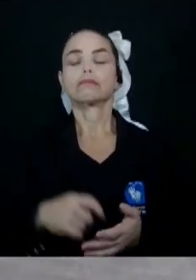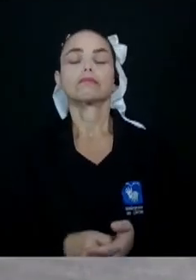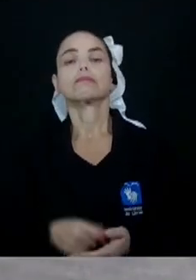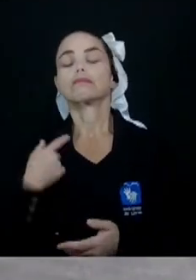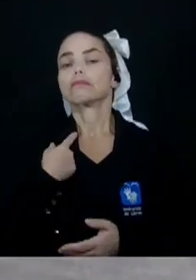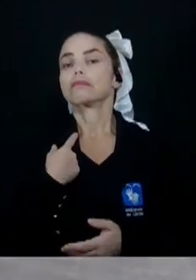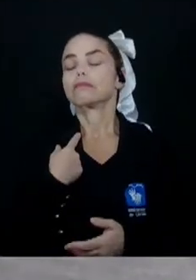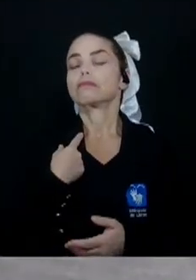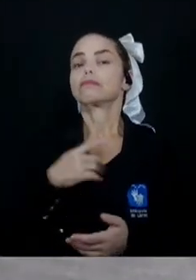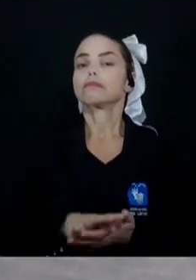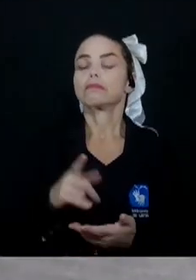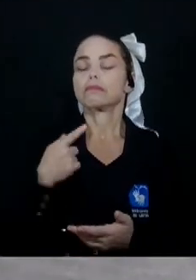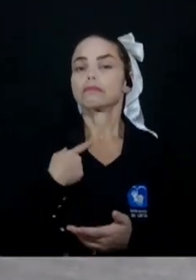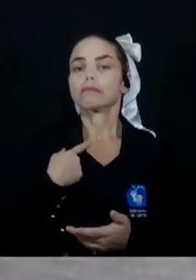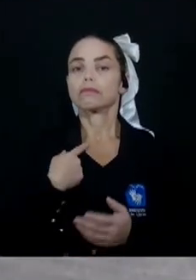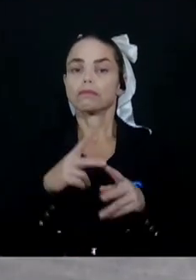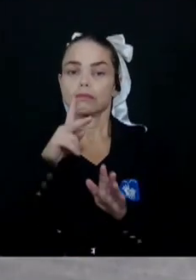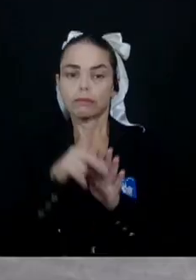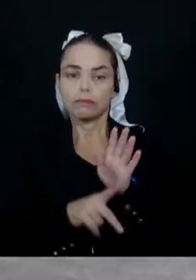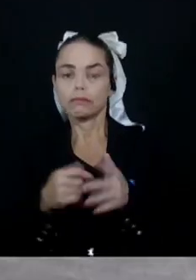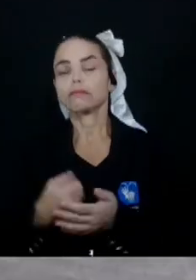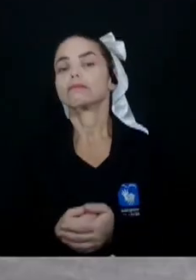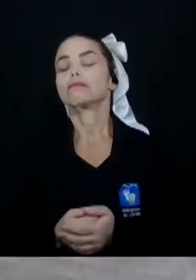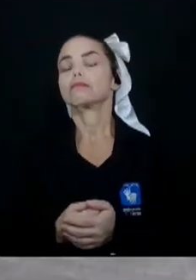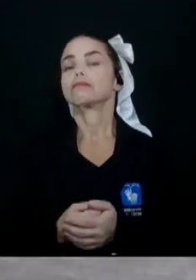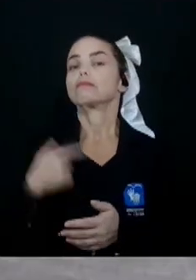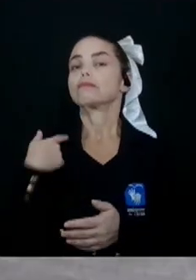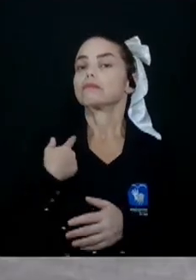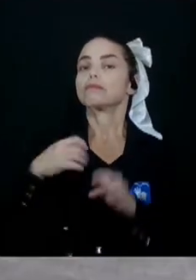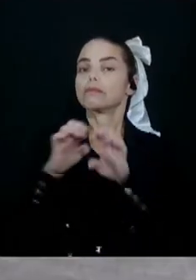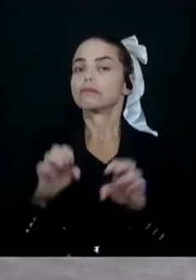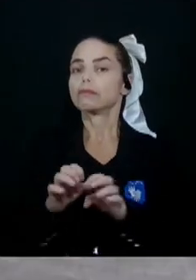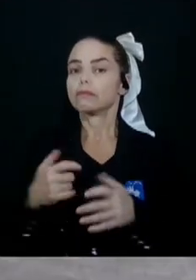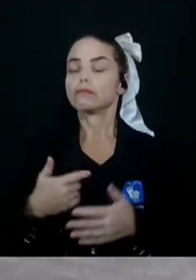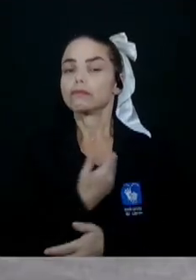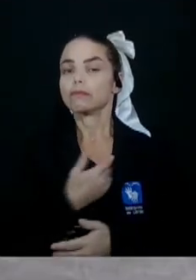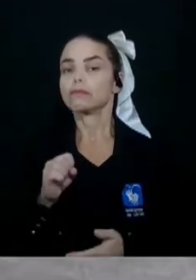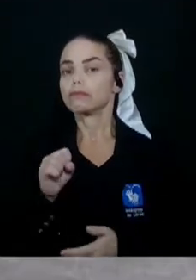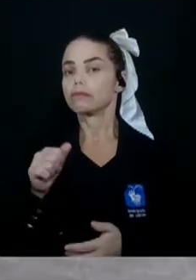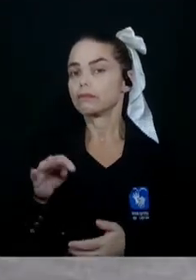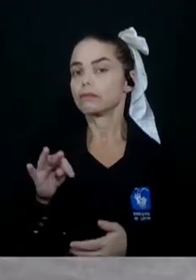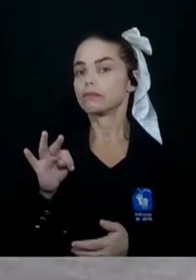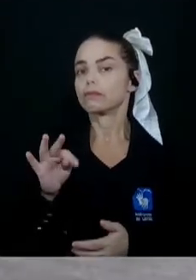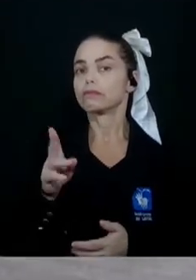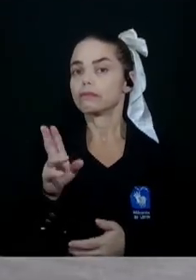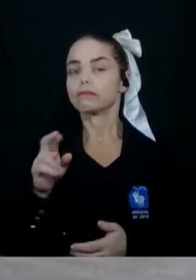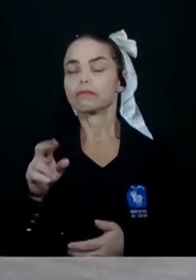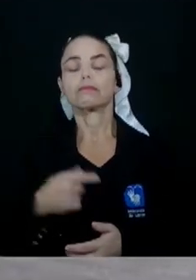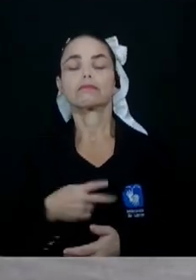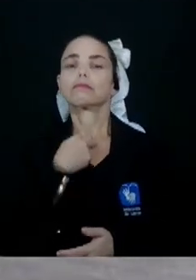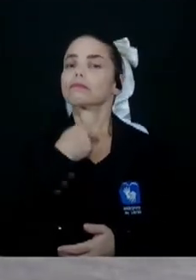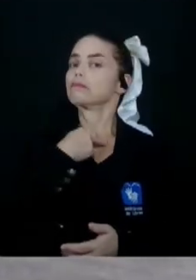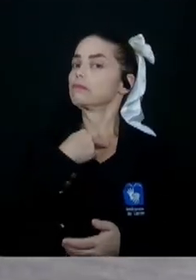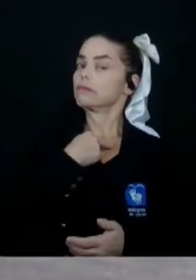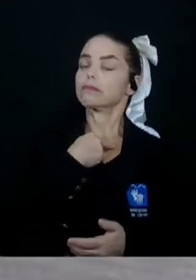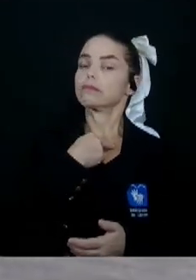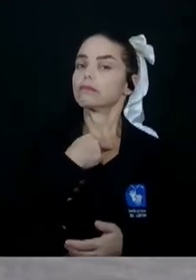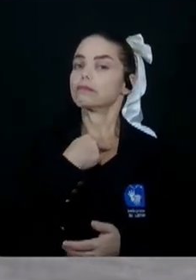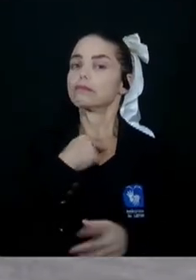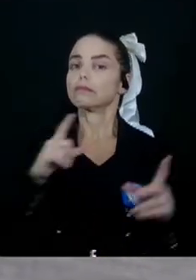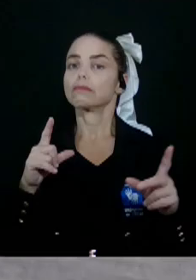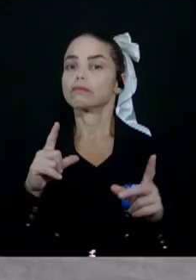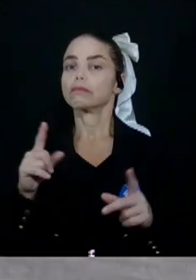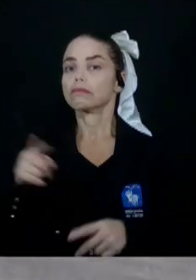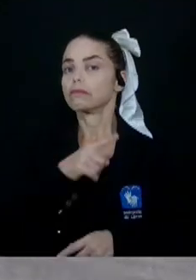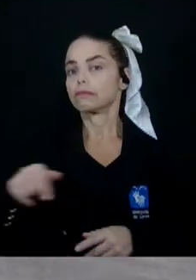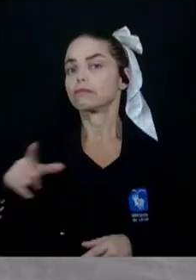seja criar uma estrutura pública, a Senatur, não pode fazer isso eliminando o que já existe. Aliás,